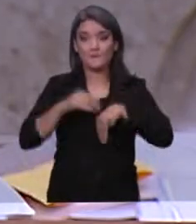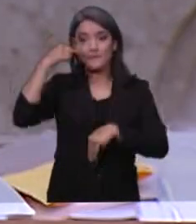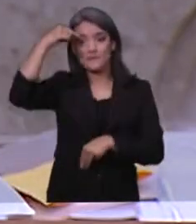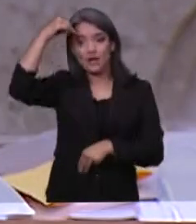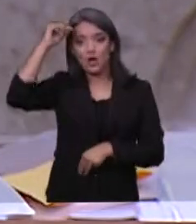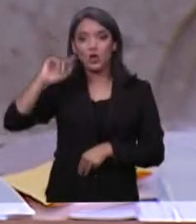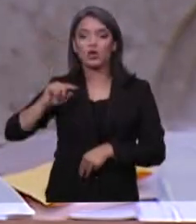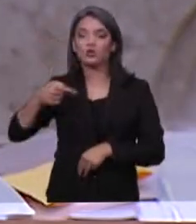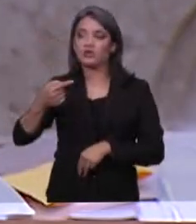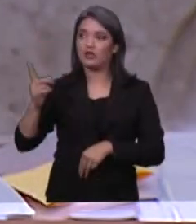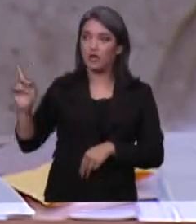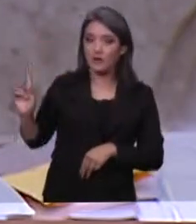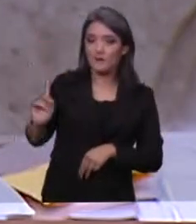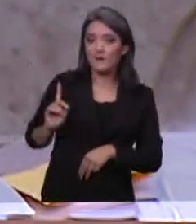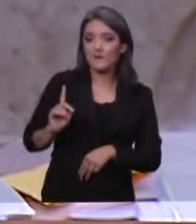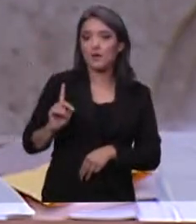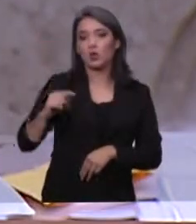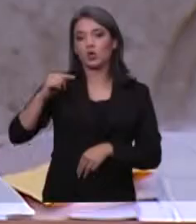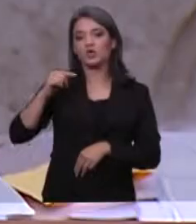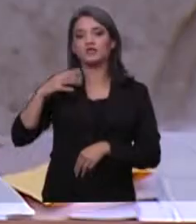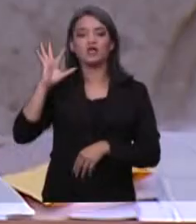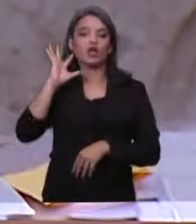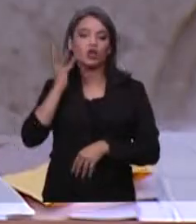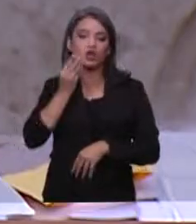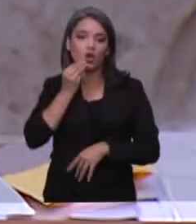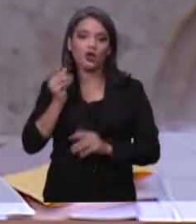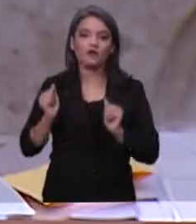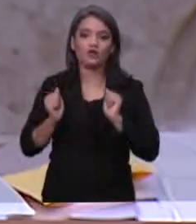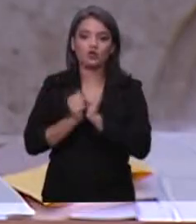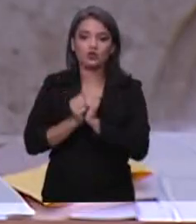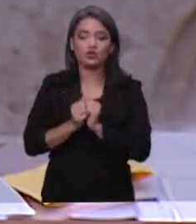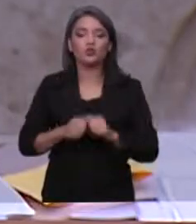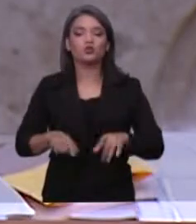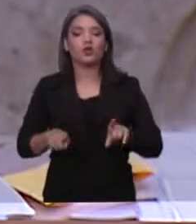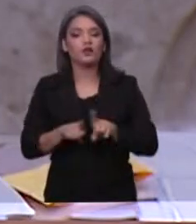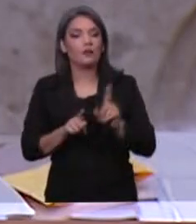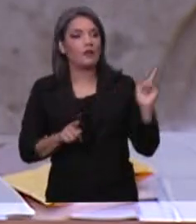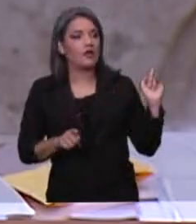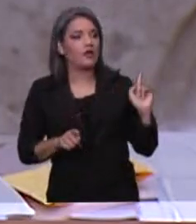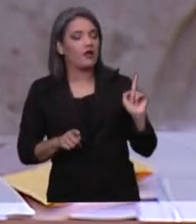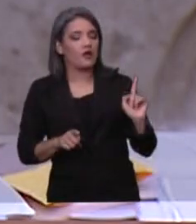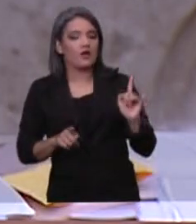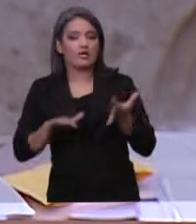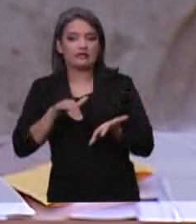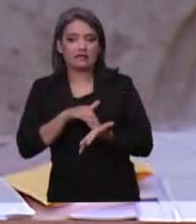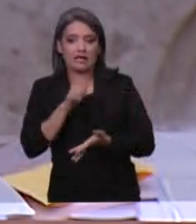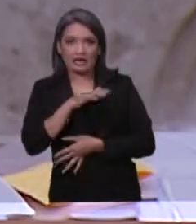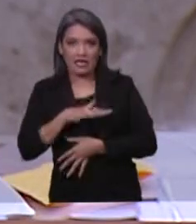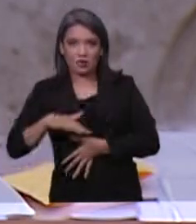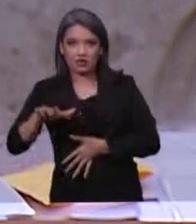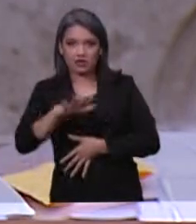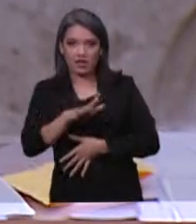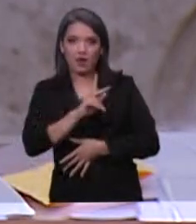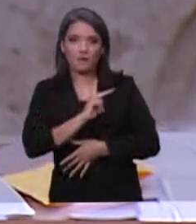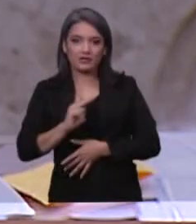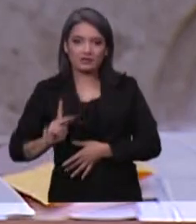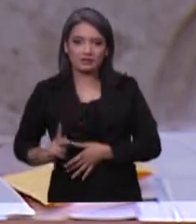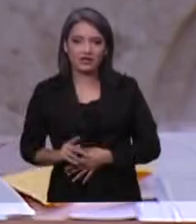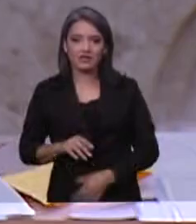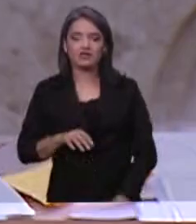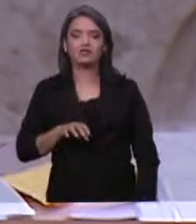logo após com a companhia do ministro Dias Toffoli e também com o nosso secretário-geral da presidência,